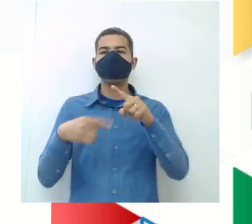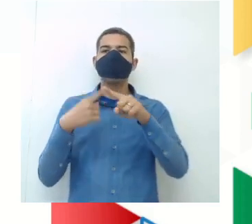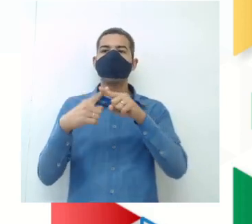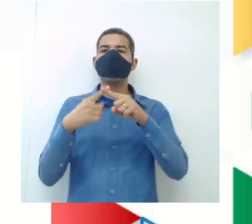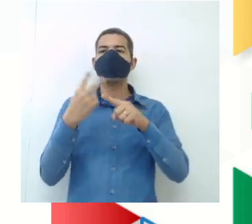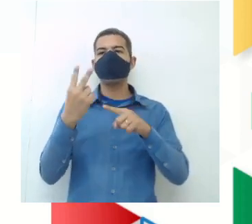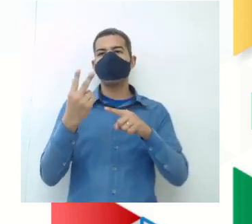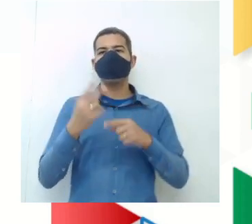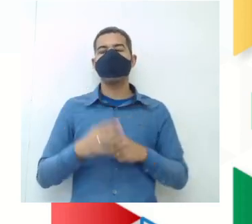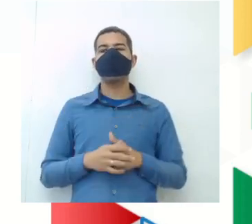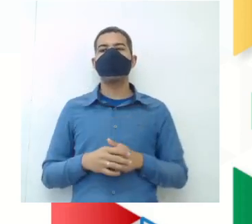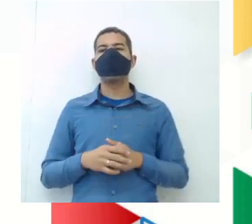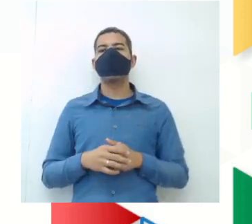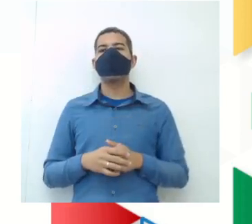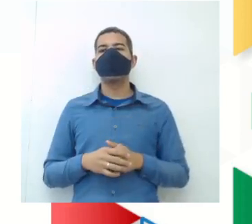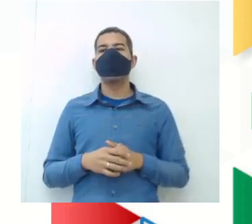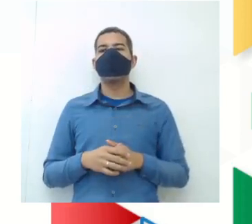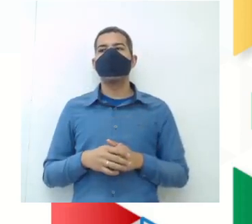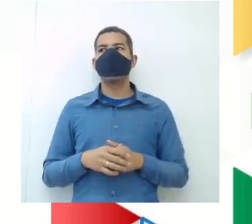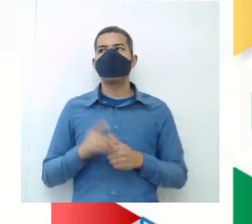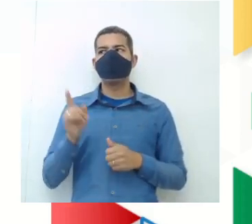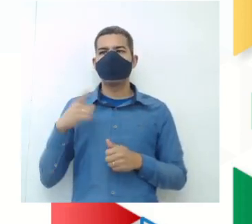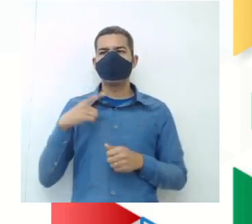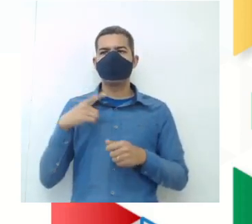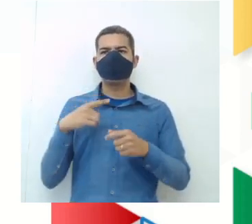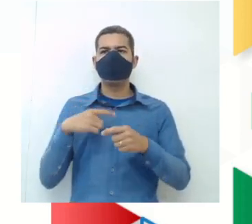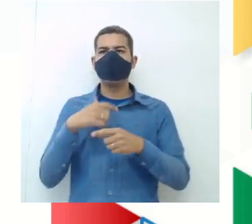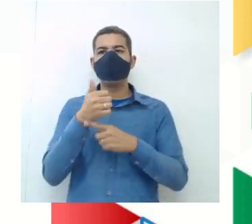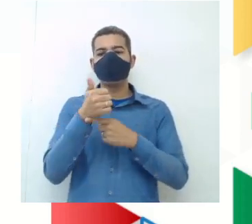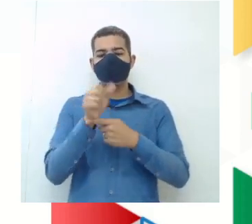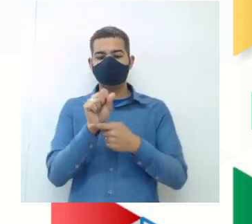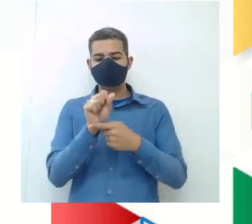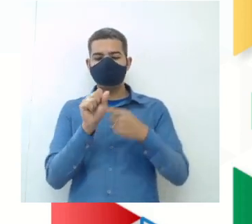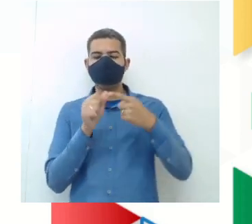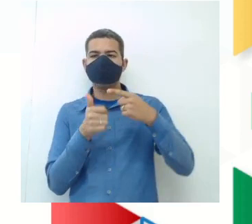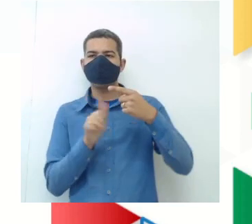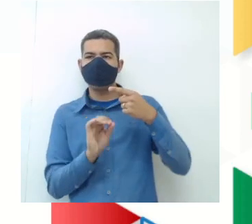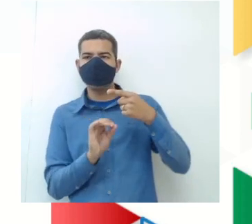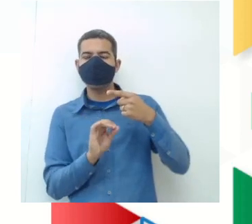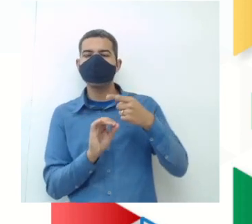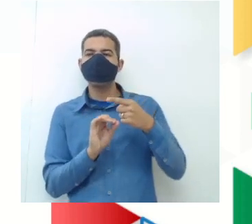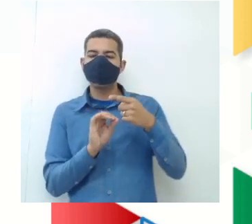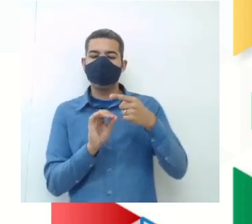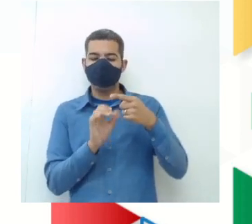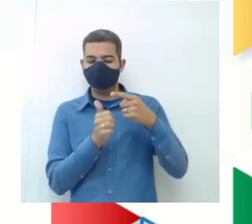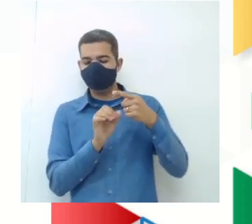Quando eu fizer isso, eu vou ter 18 sobre 10. Aí, o denominador